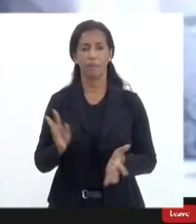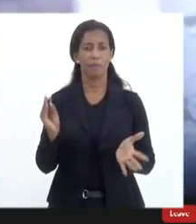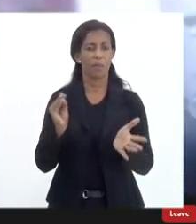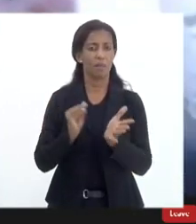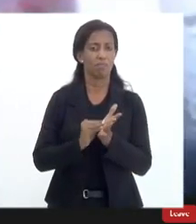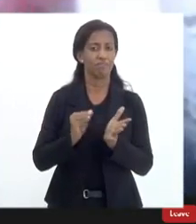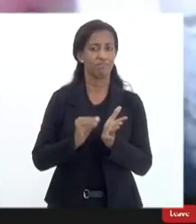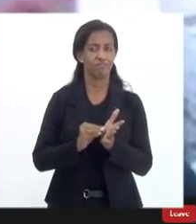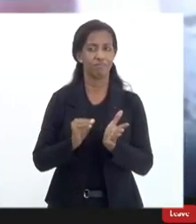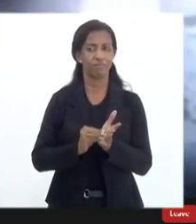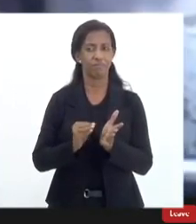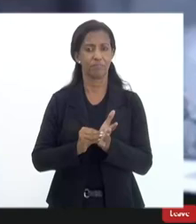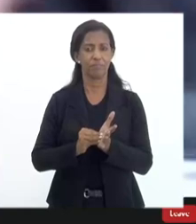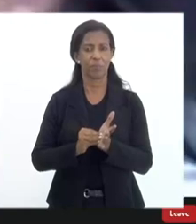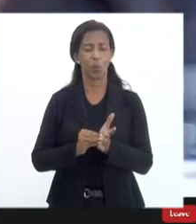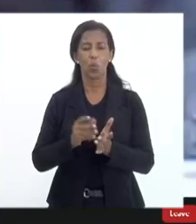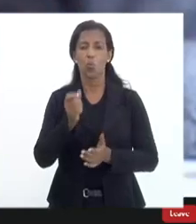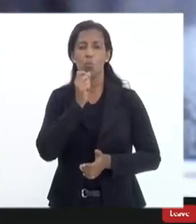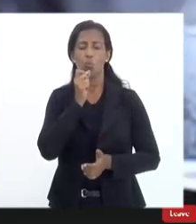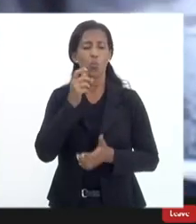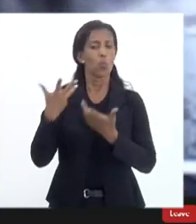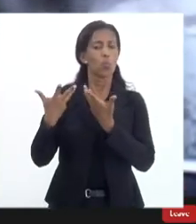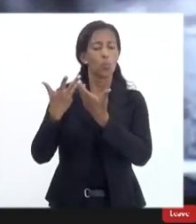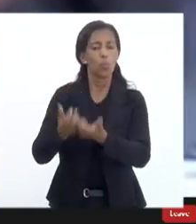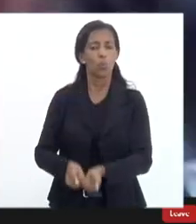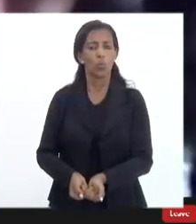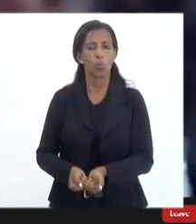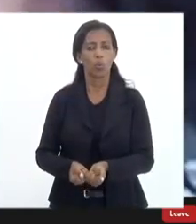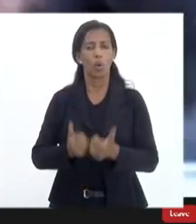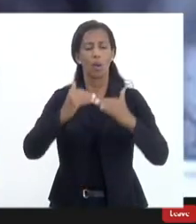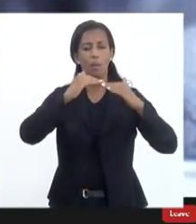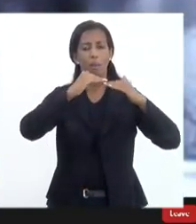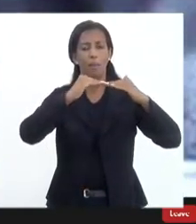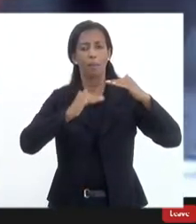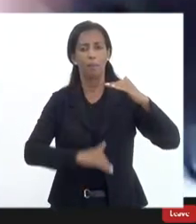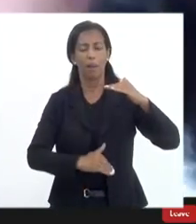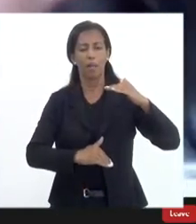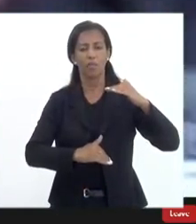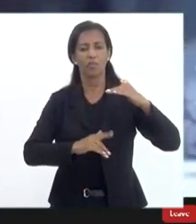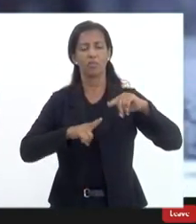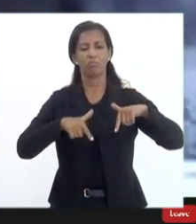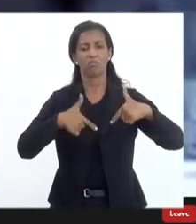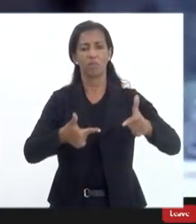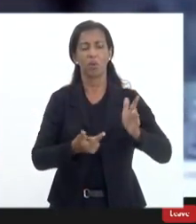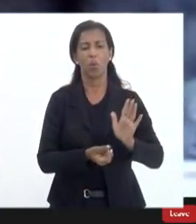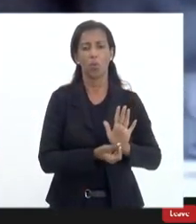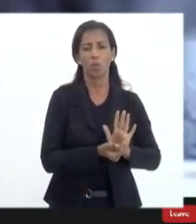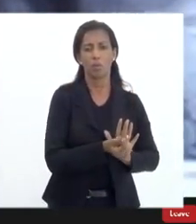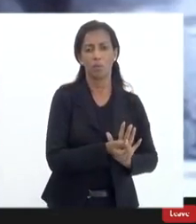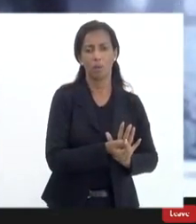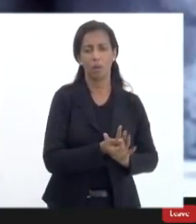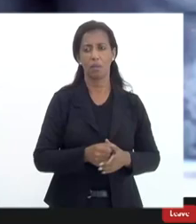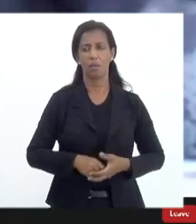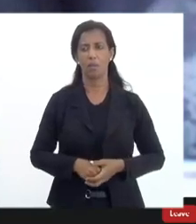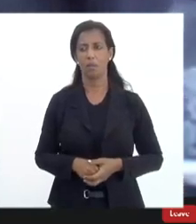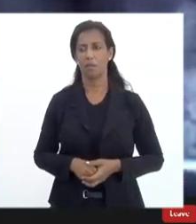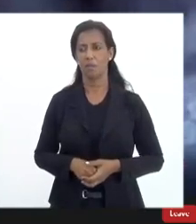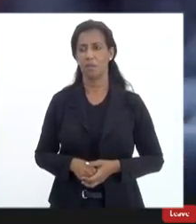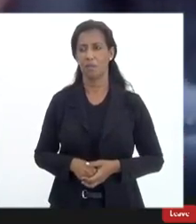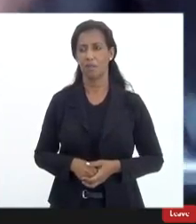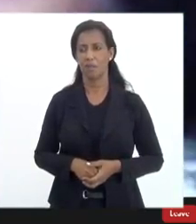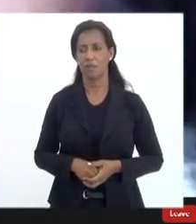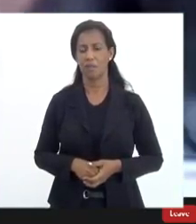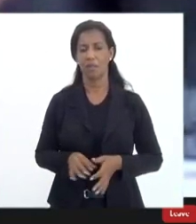indescritível ou é inconcebível a baixa execução orçamentária e